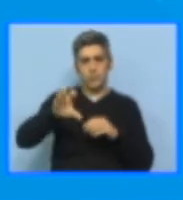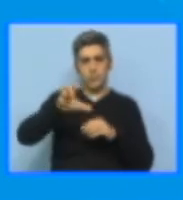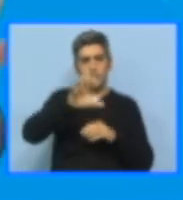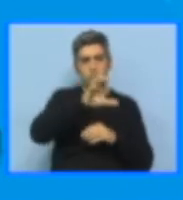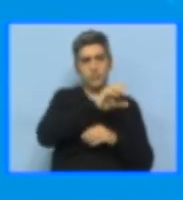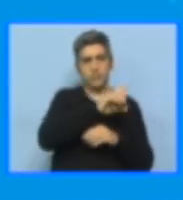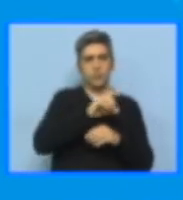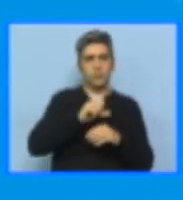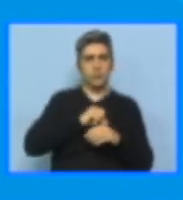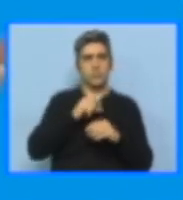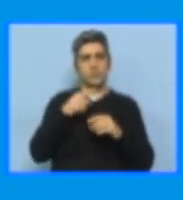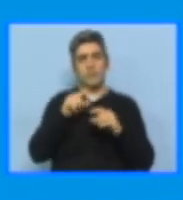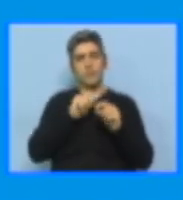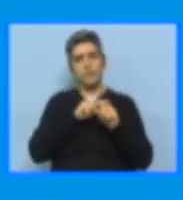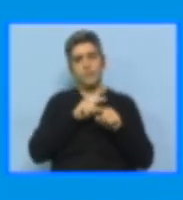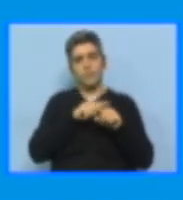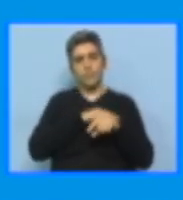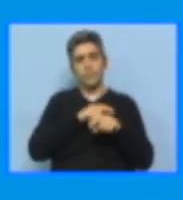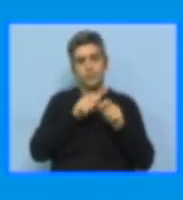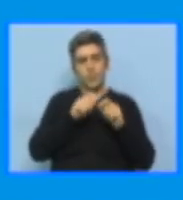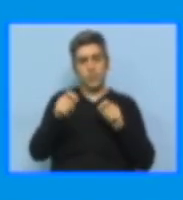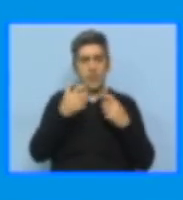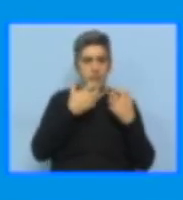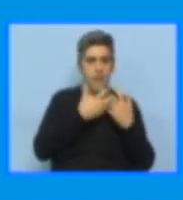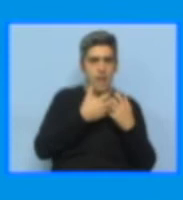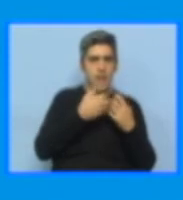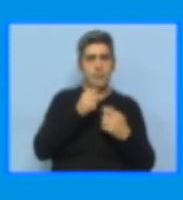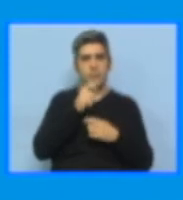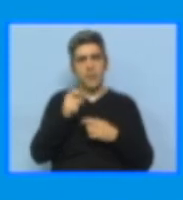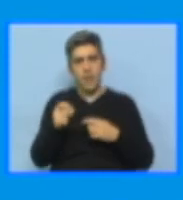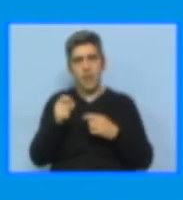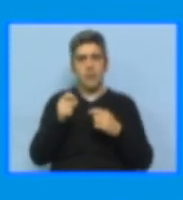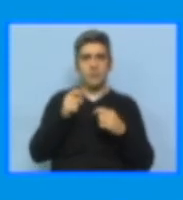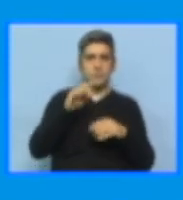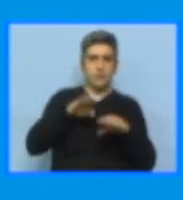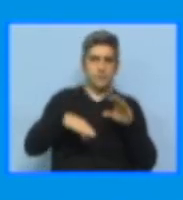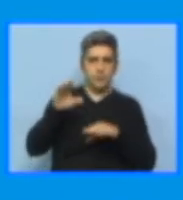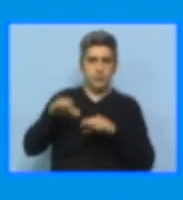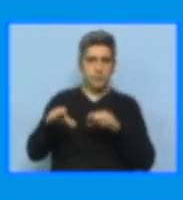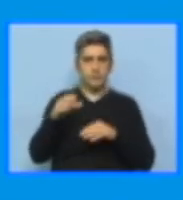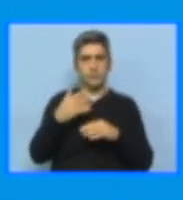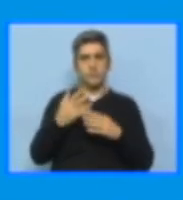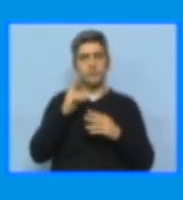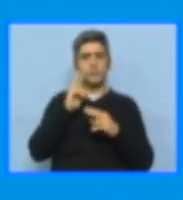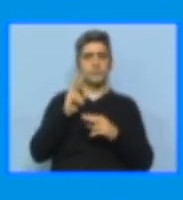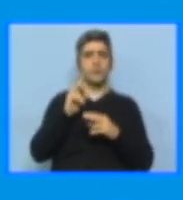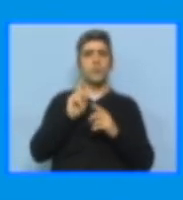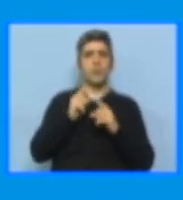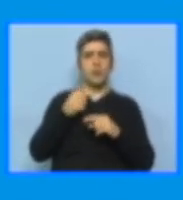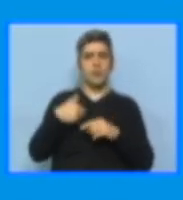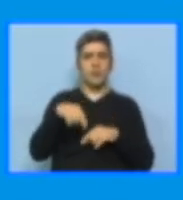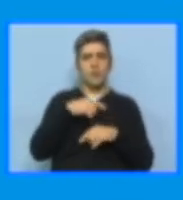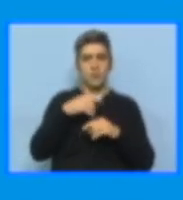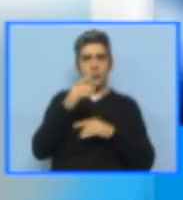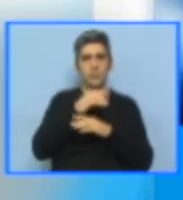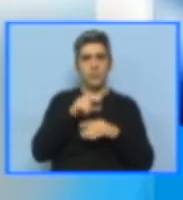com períodos de guerra e de paz, mas que criam um novo entendimento do que é, e o nosso entendimento do que é hoje a Europa. Este ciclo